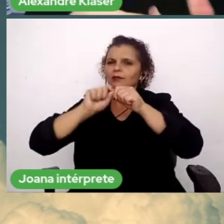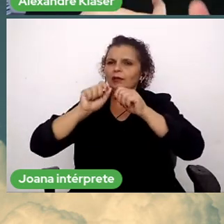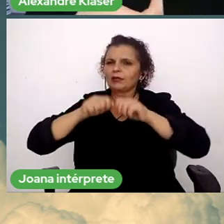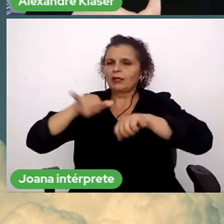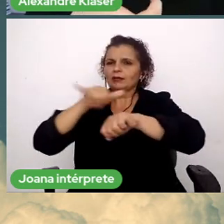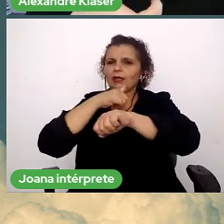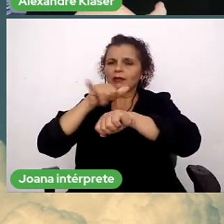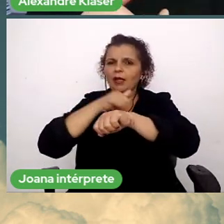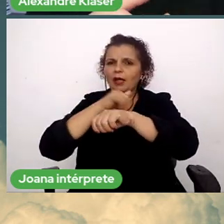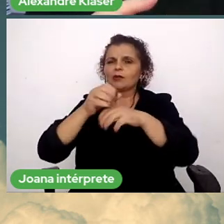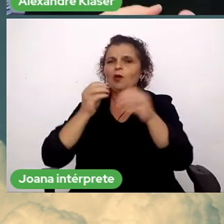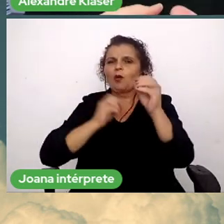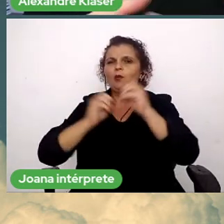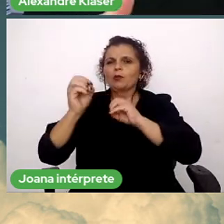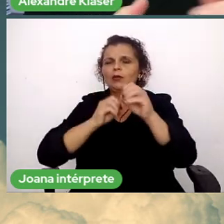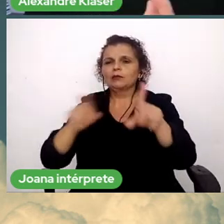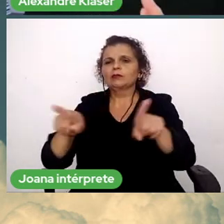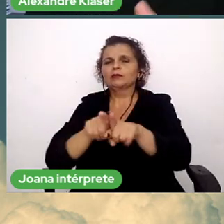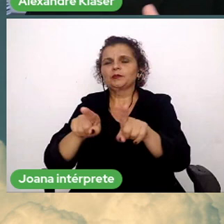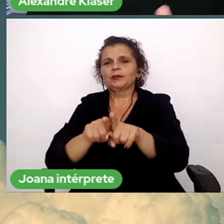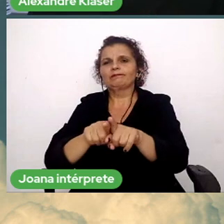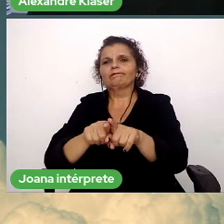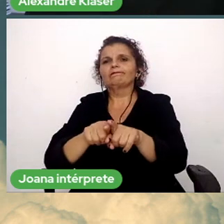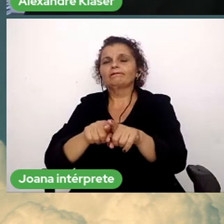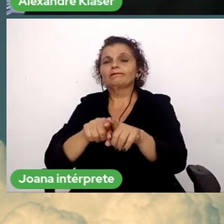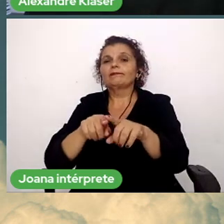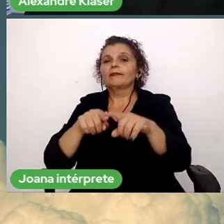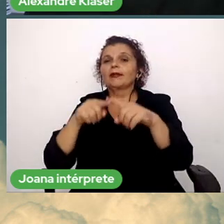táticos, operacionais, tudo isso. Mas é